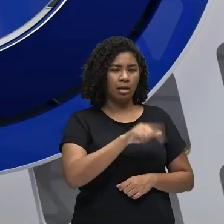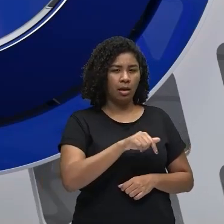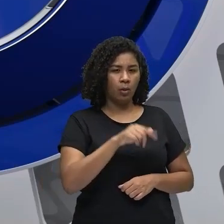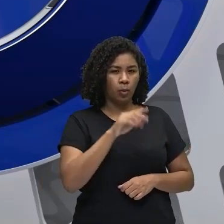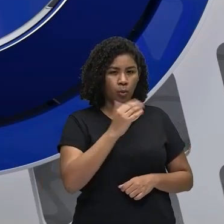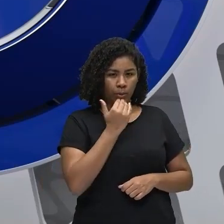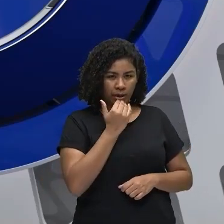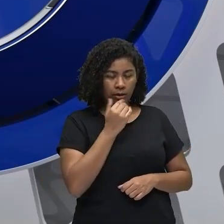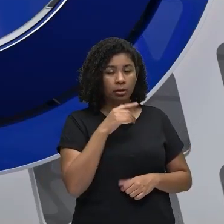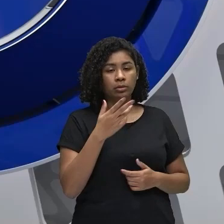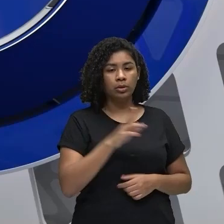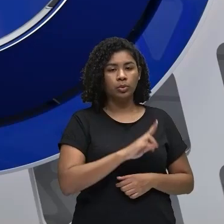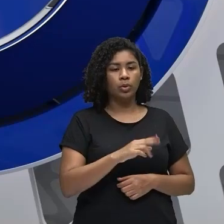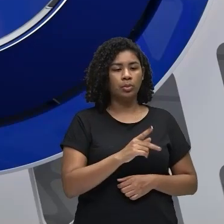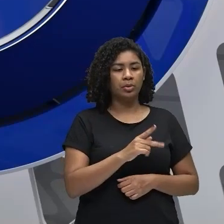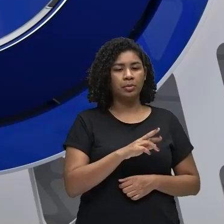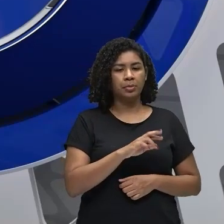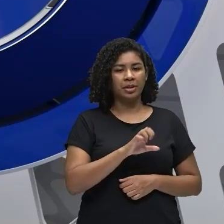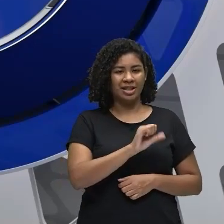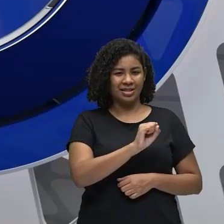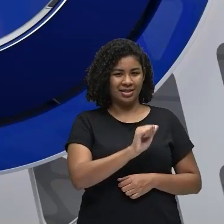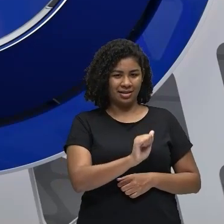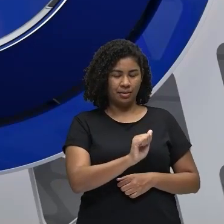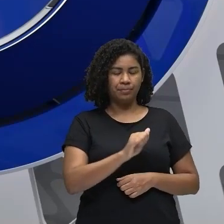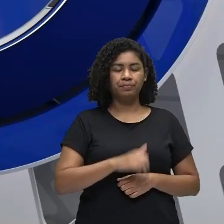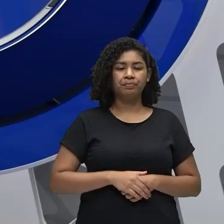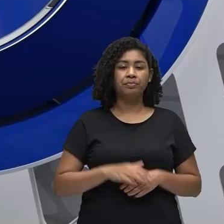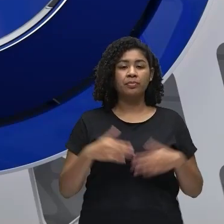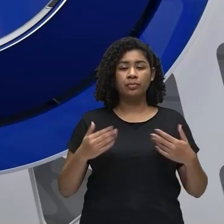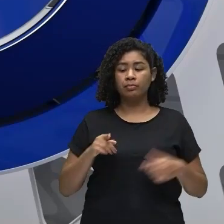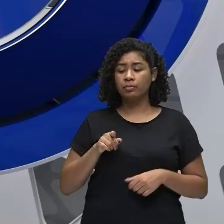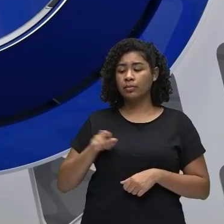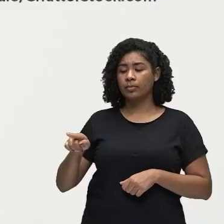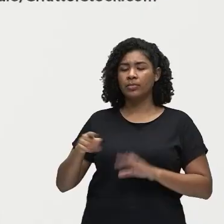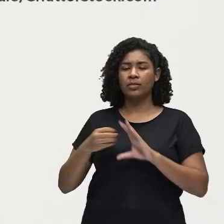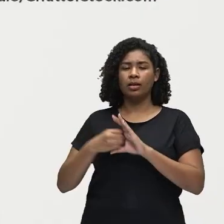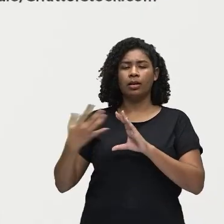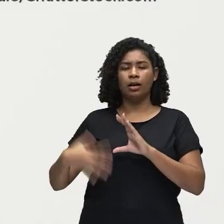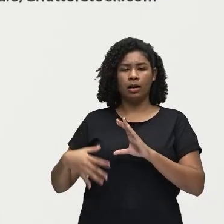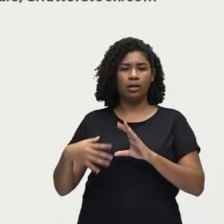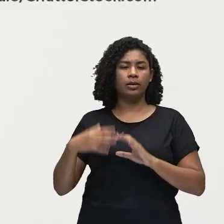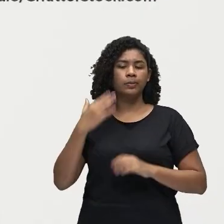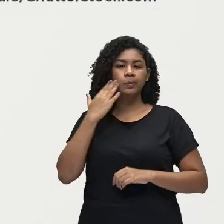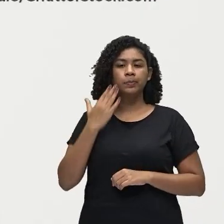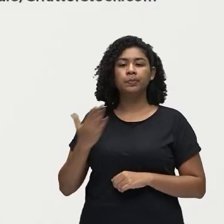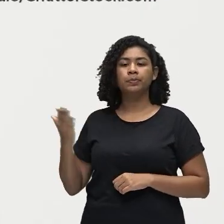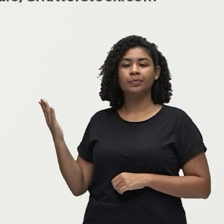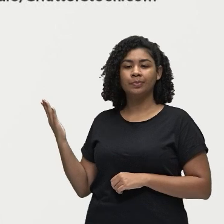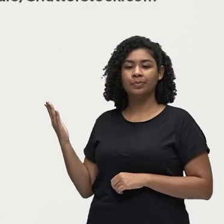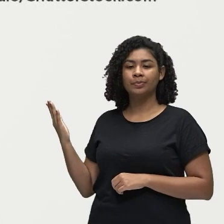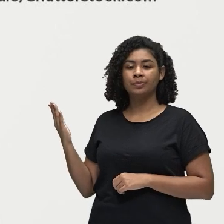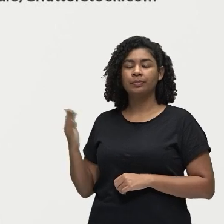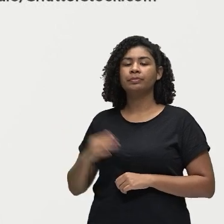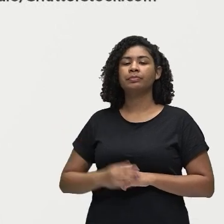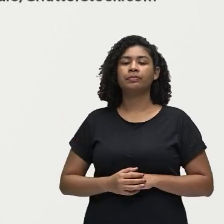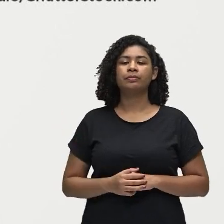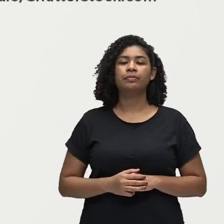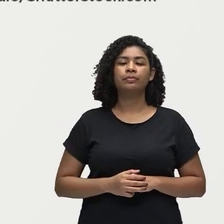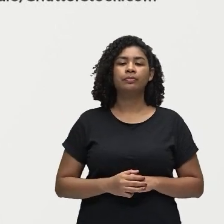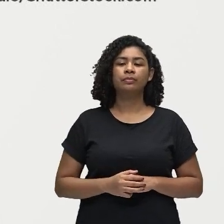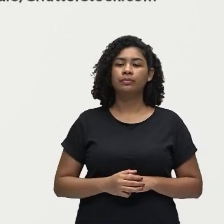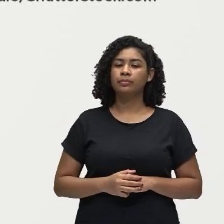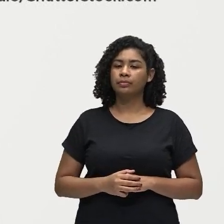os predadores, eles têm algumas características. Olha só, eu trouxe para vocês. Os predadores, eles